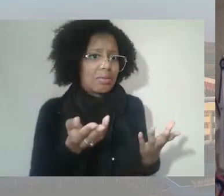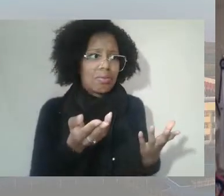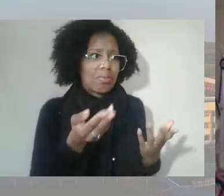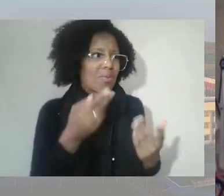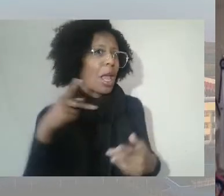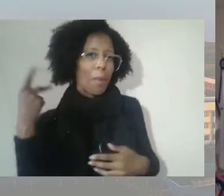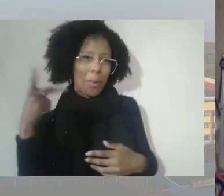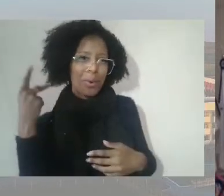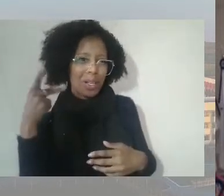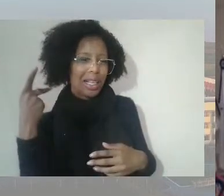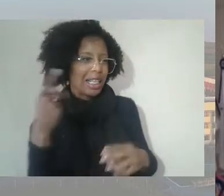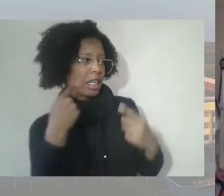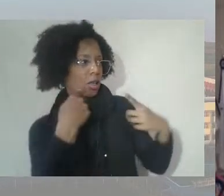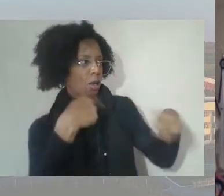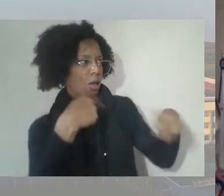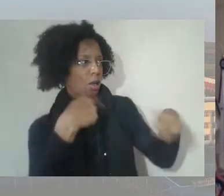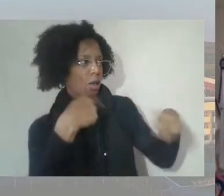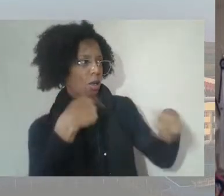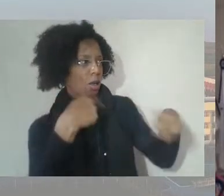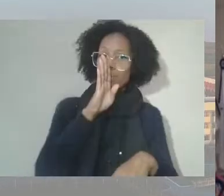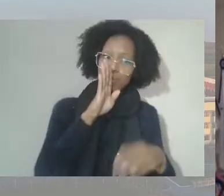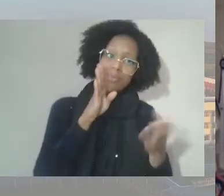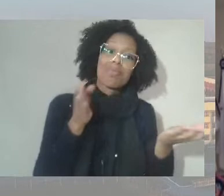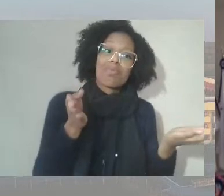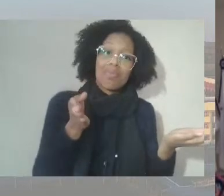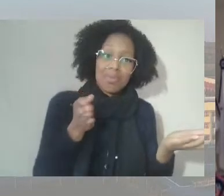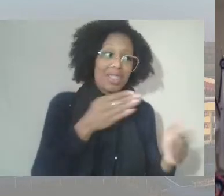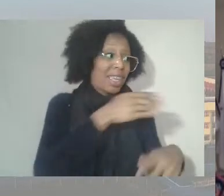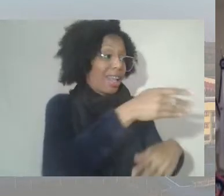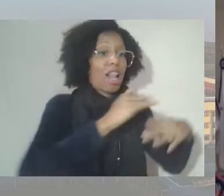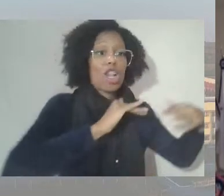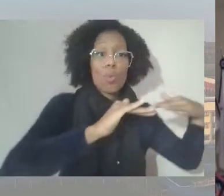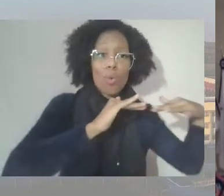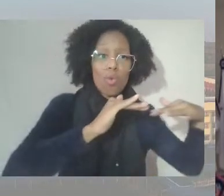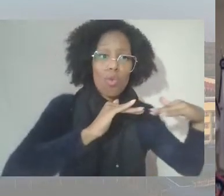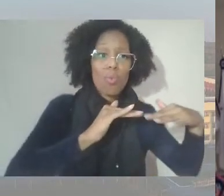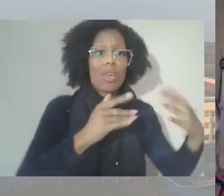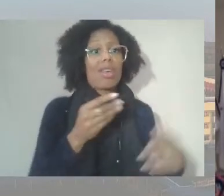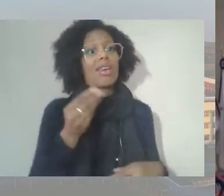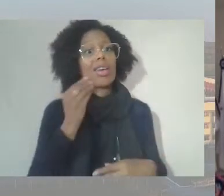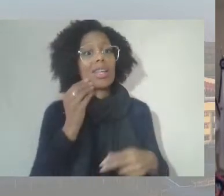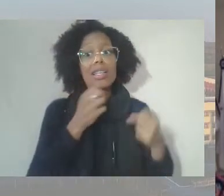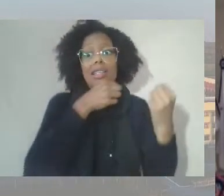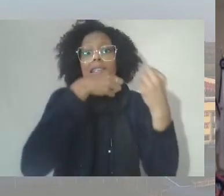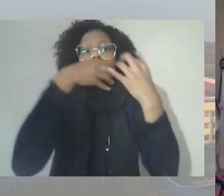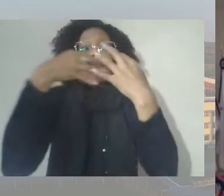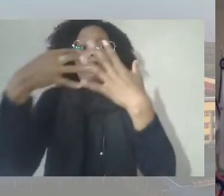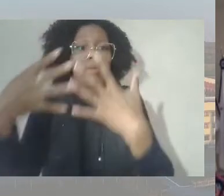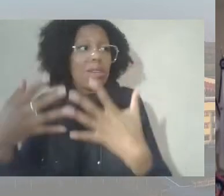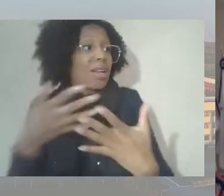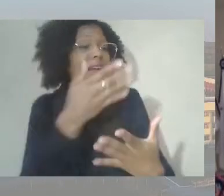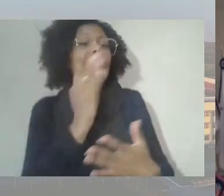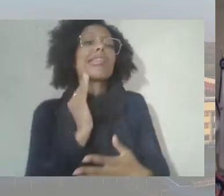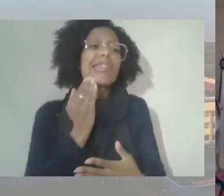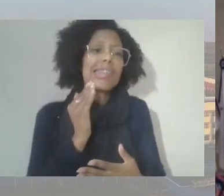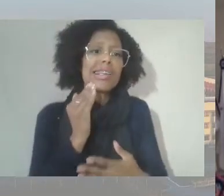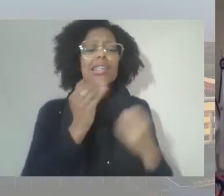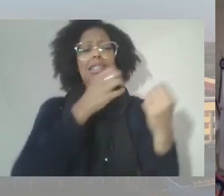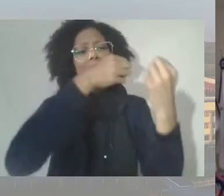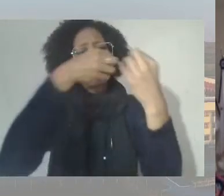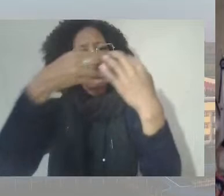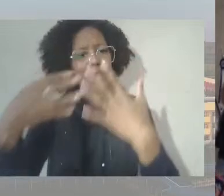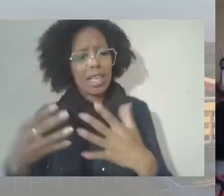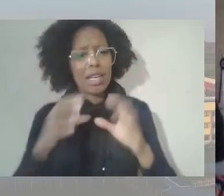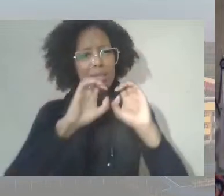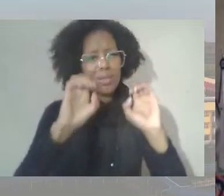política de tentar calar o movimento estudantil que esteve expondo as condições precárias dos RUs e infraestrutura